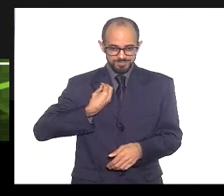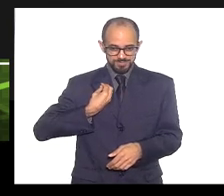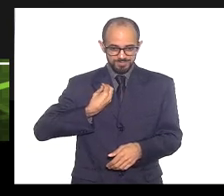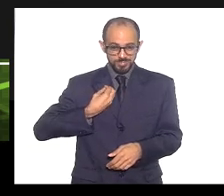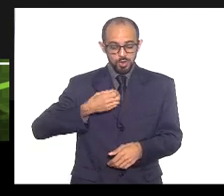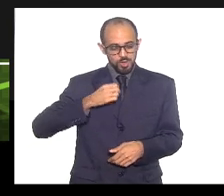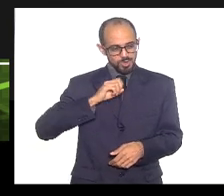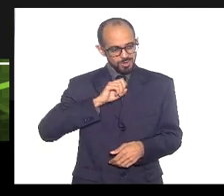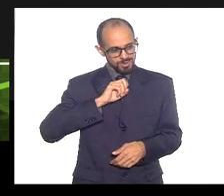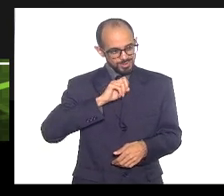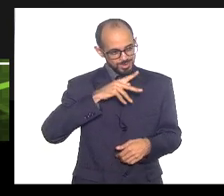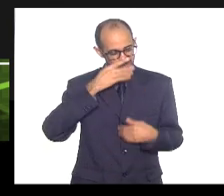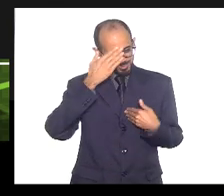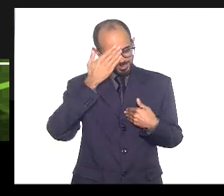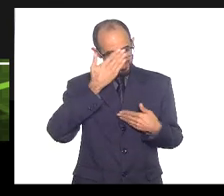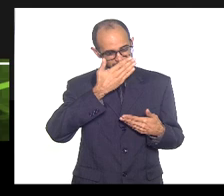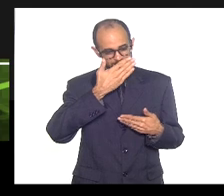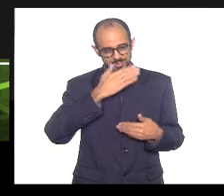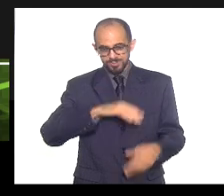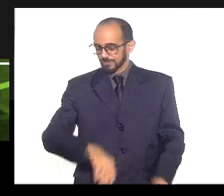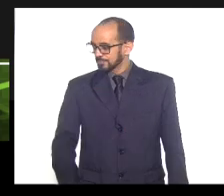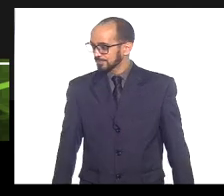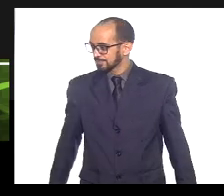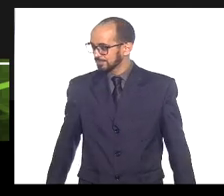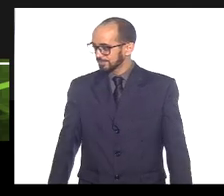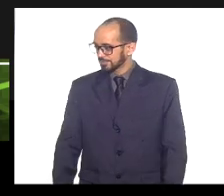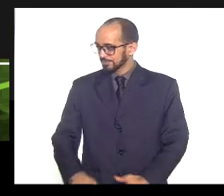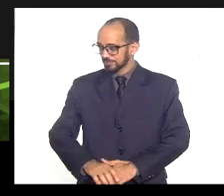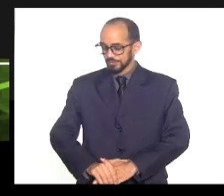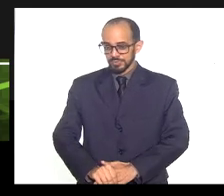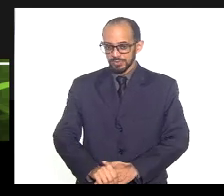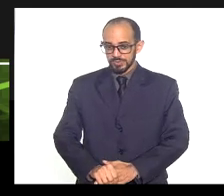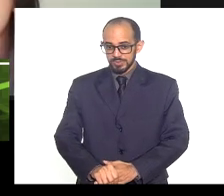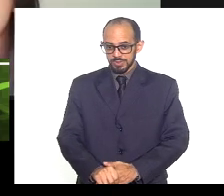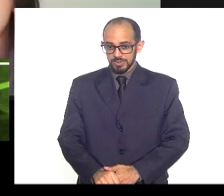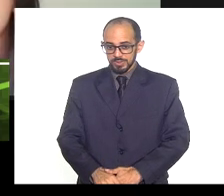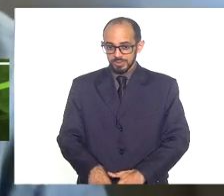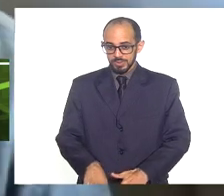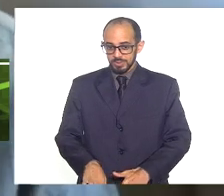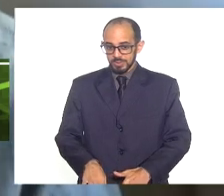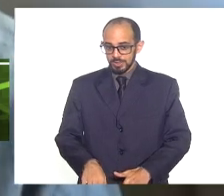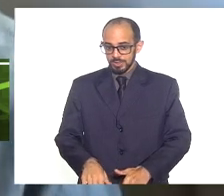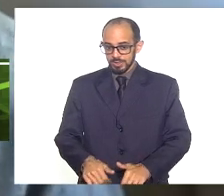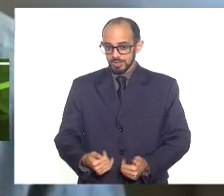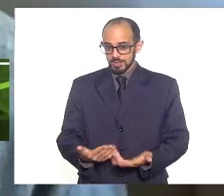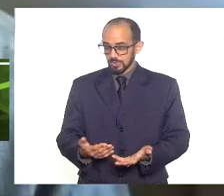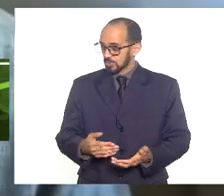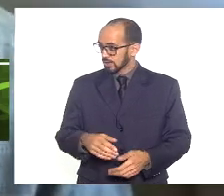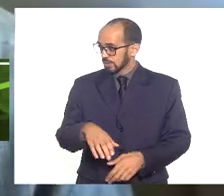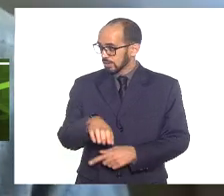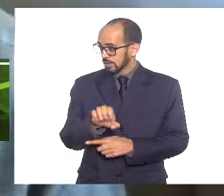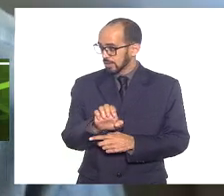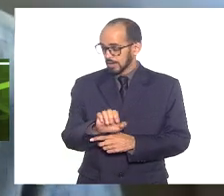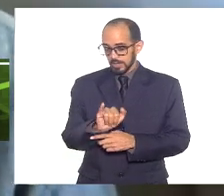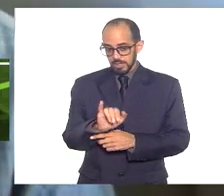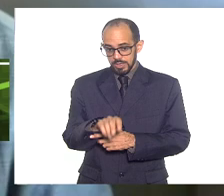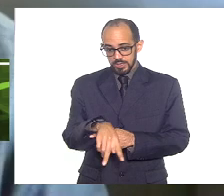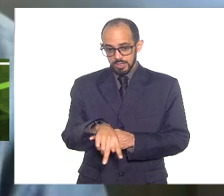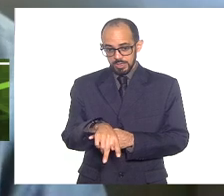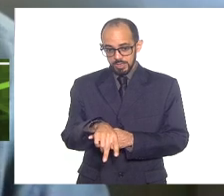Ok, obrigado. Eu que agradeço. Então, vamos ouvir primeiro a Equinor.